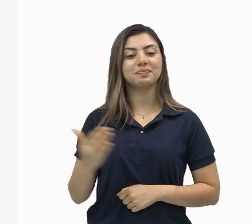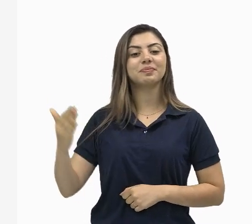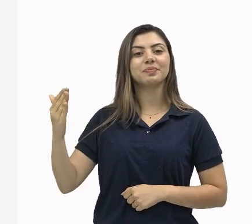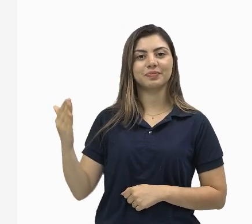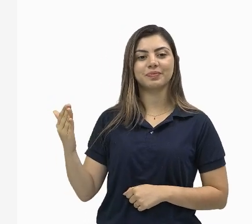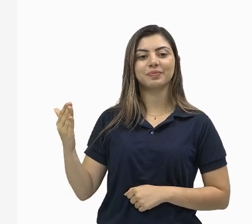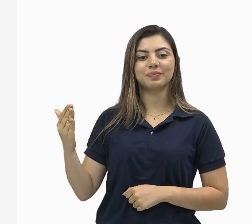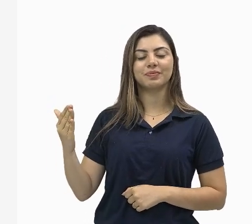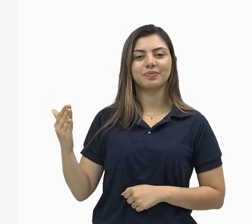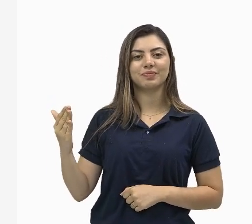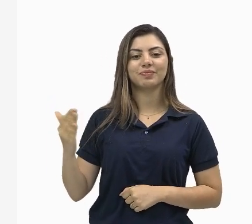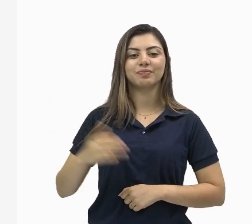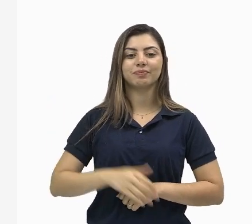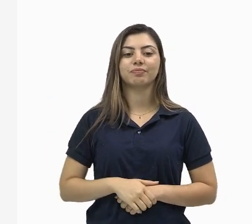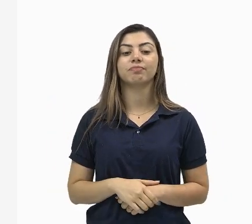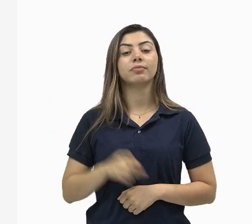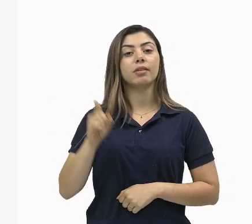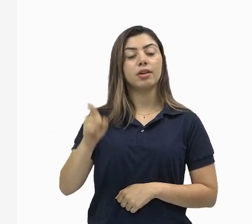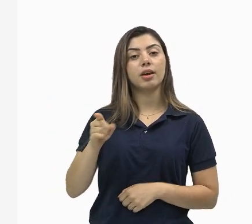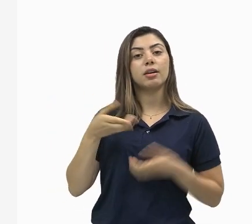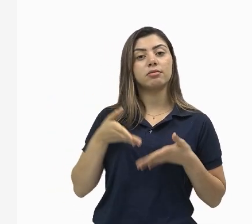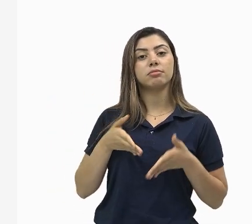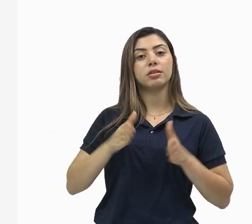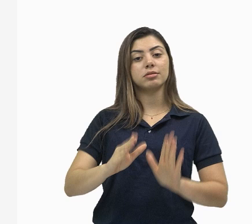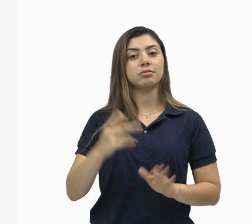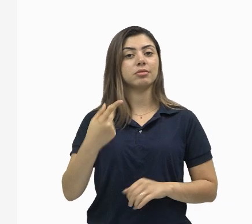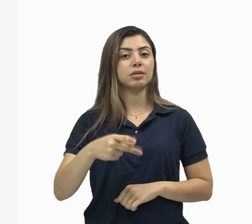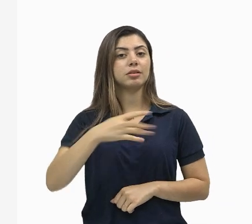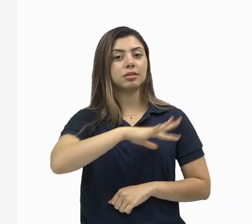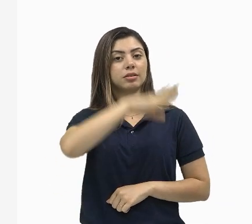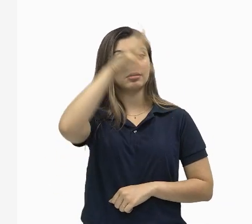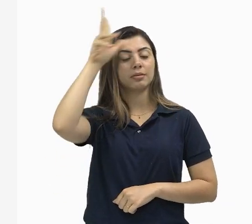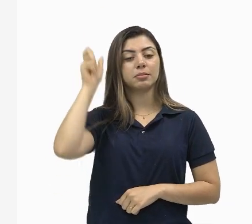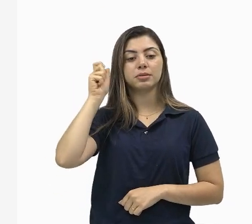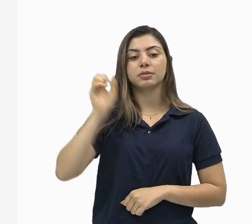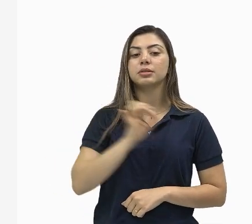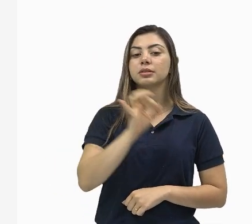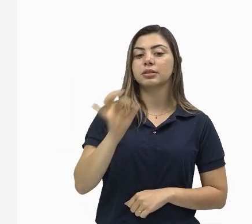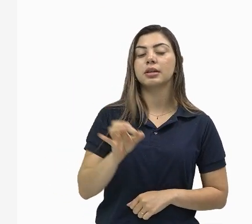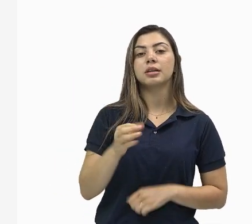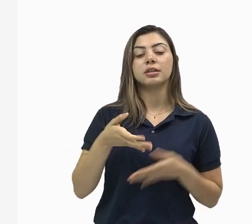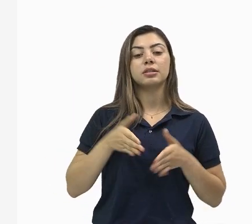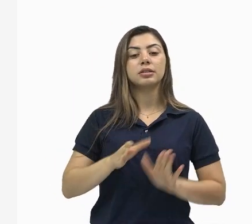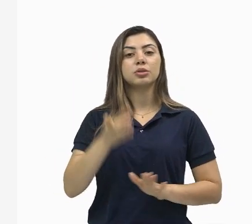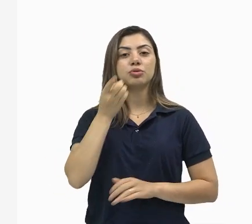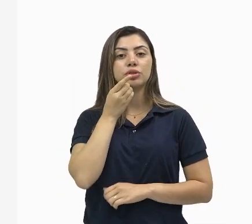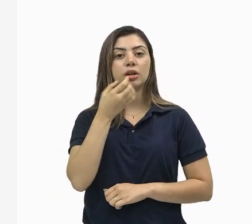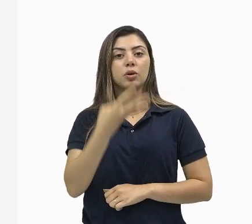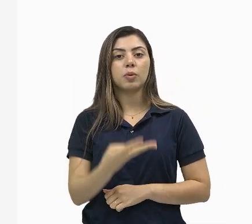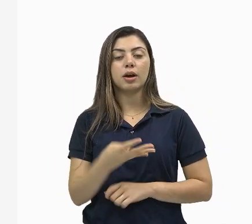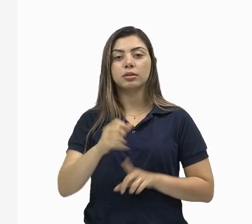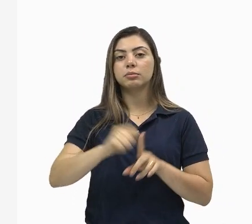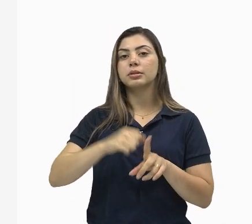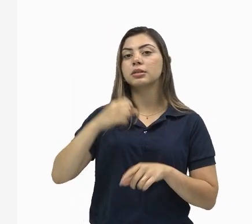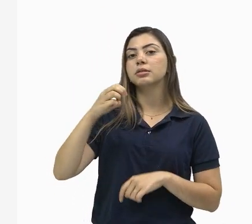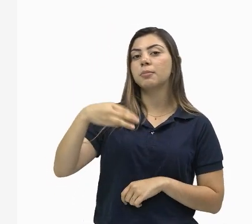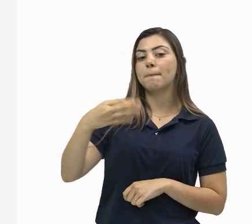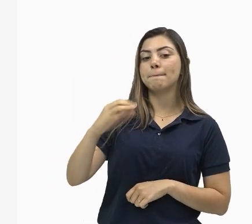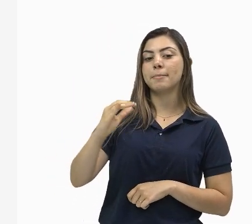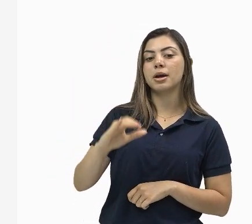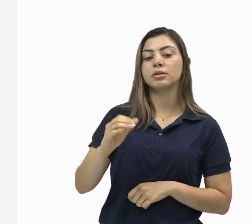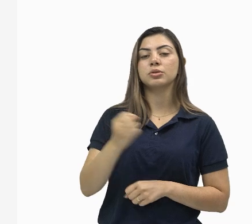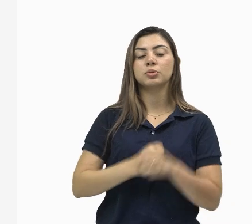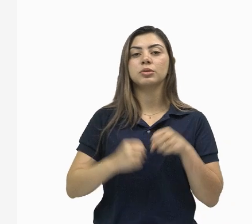Márcio Gonçalves Bentes de Souza, é natural de Manaus, onde nasceu no dia 4 de março de